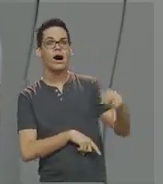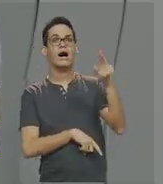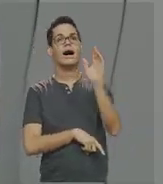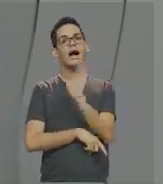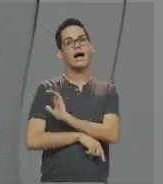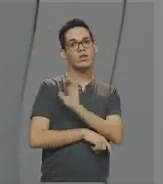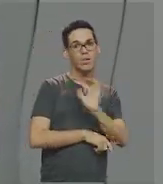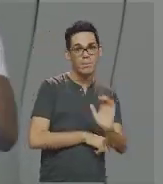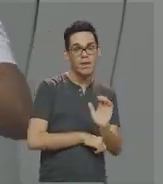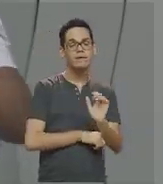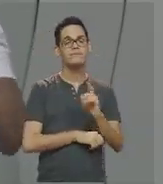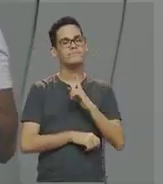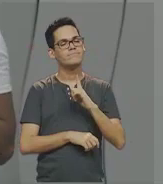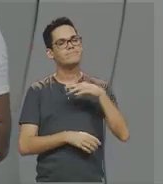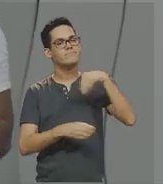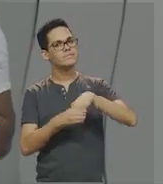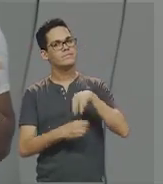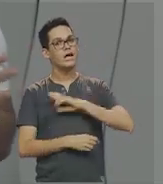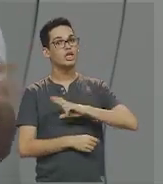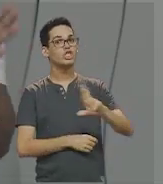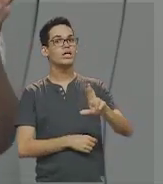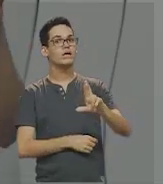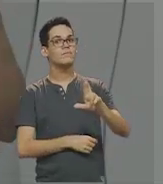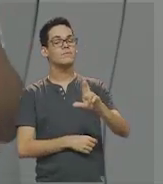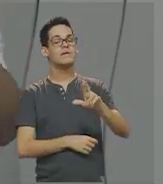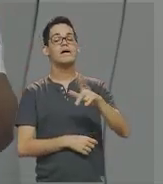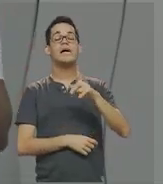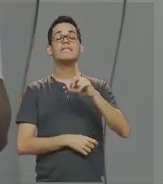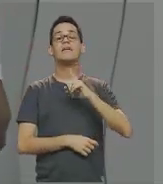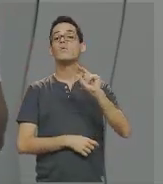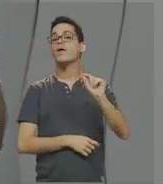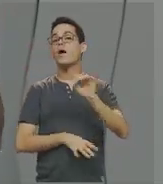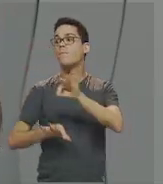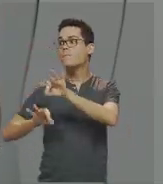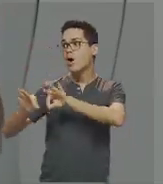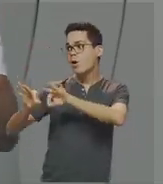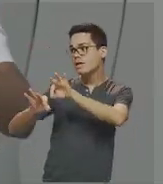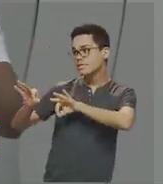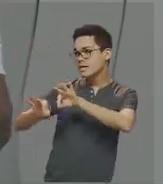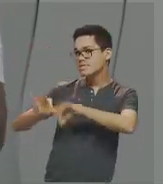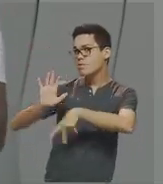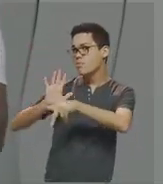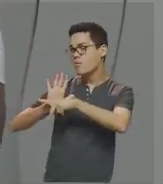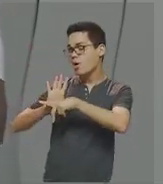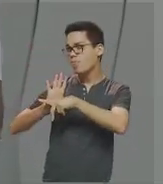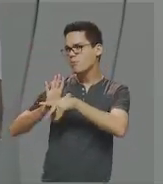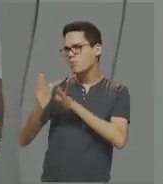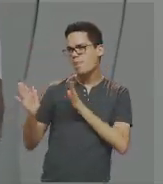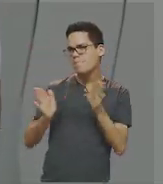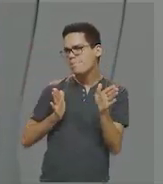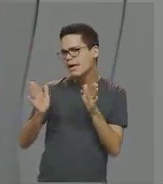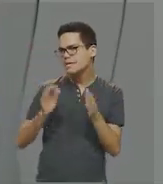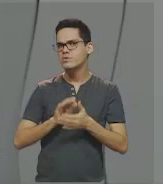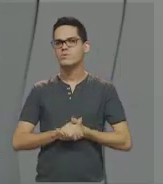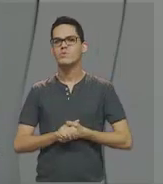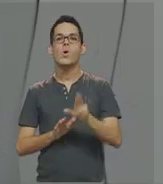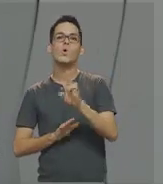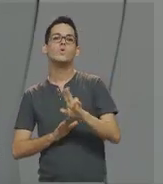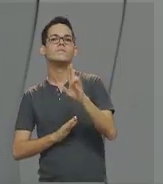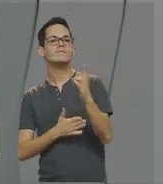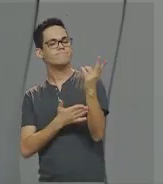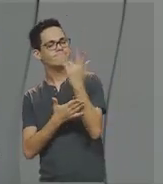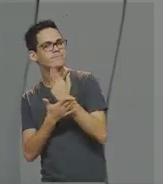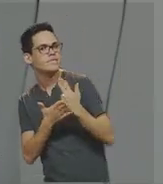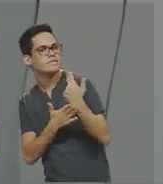ter essas especificidades, Vai se organizar, vai se preparar esse momento com vários símbolos, códigos,